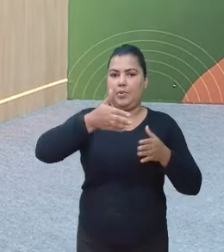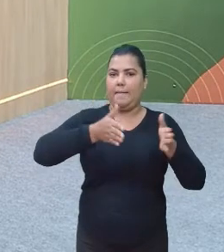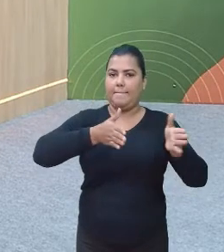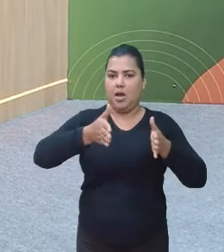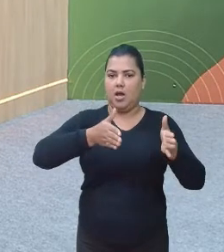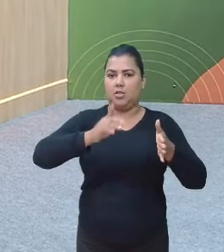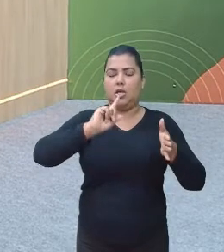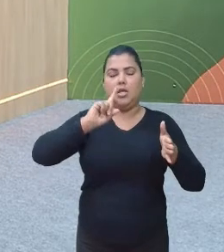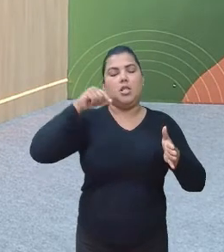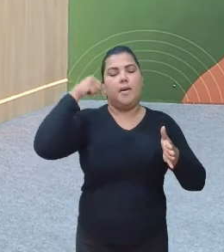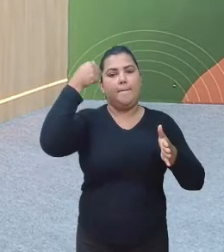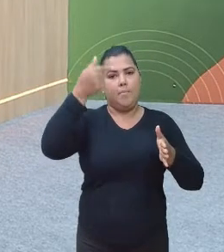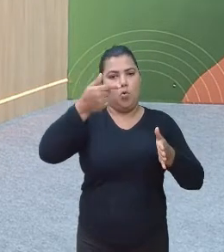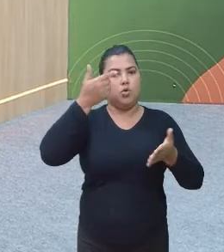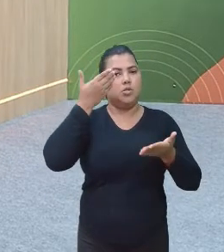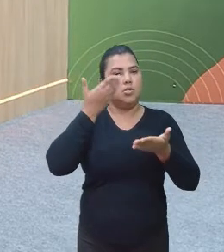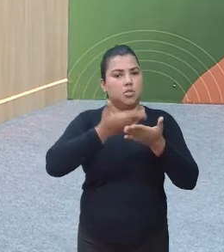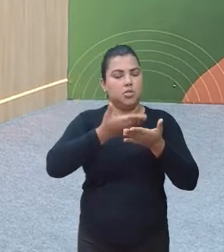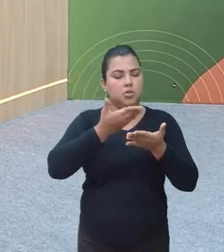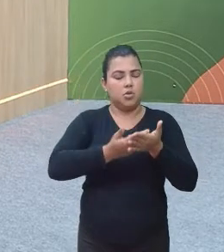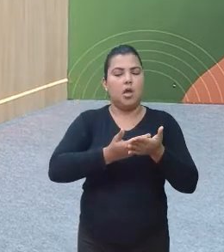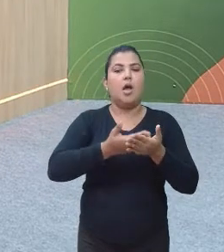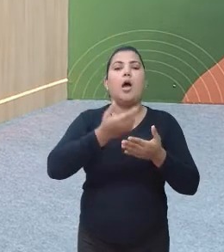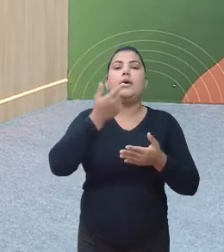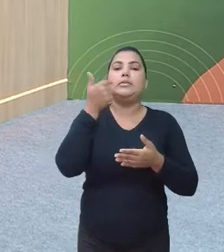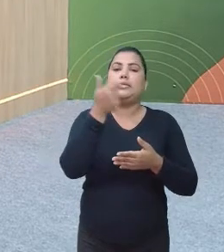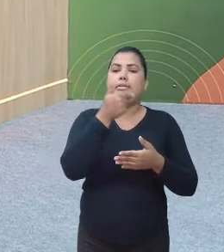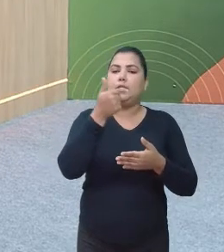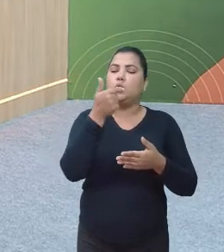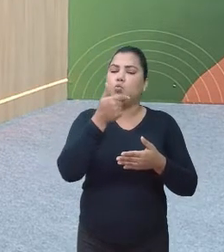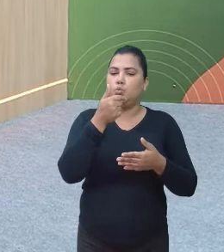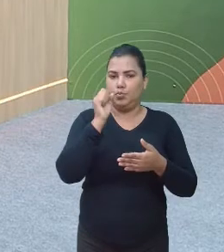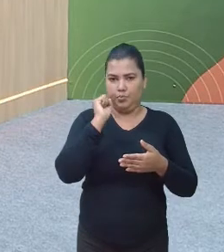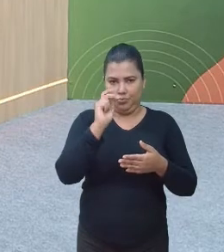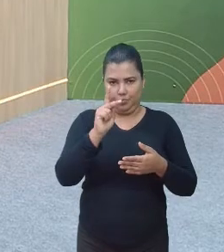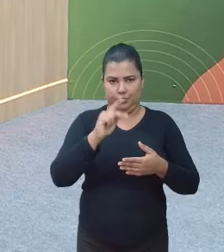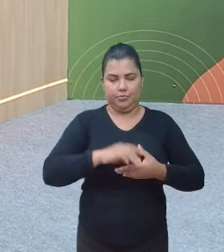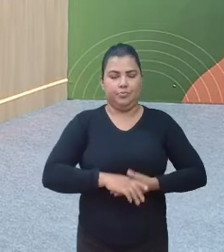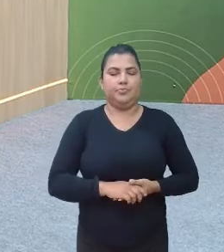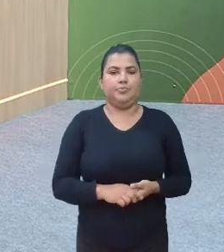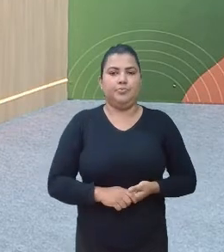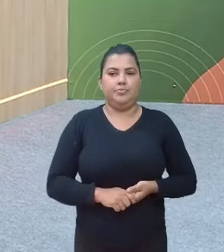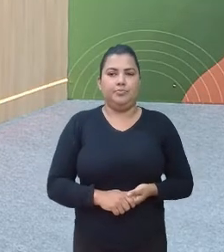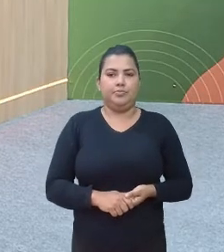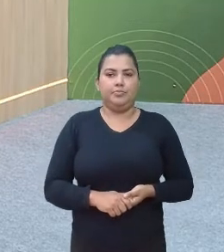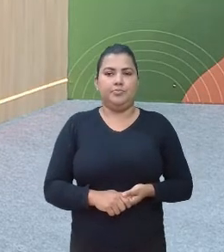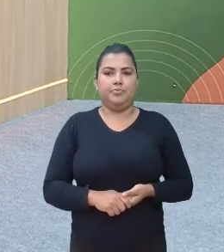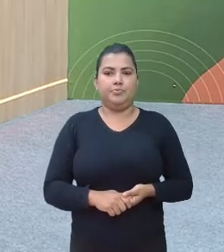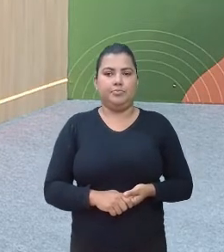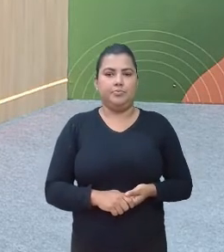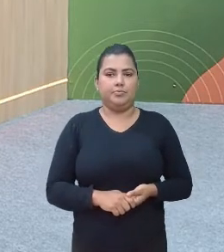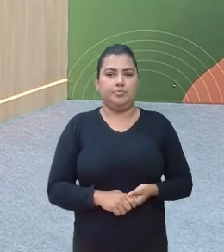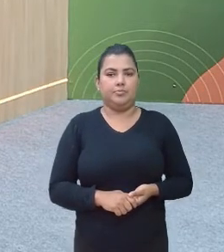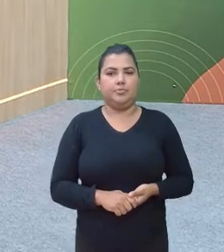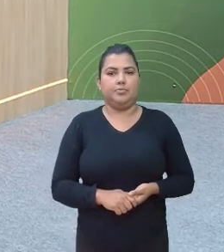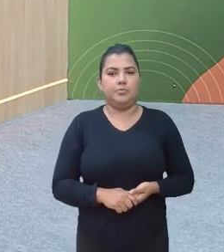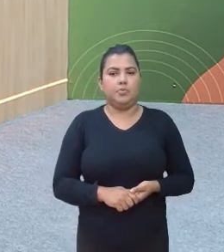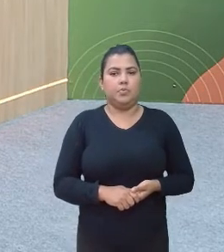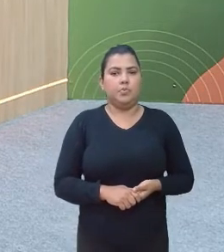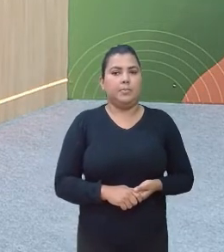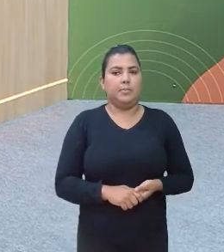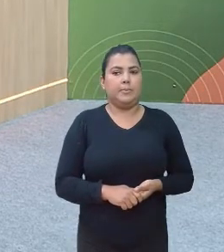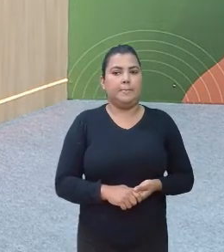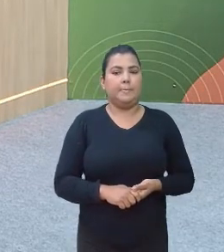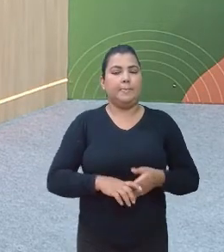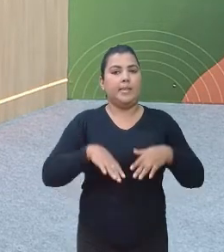segunda parte, mas na aula seguinte a gente vai tentar juntar essas duas análises, tá certo? Então, vamos ver aqui, por exemplo. Então,